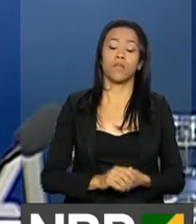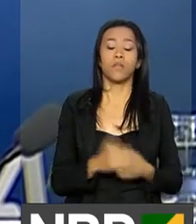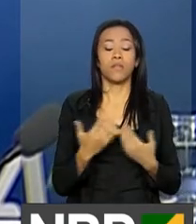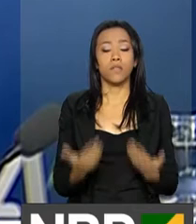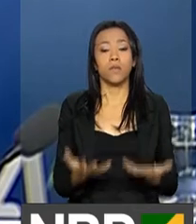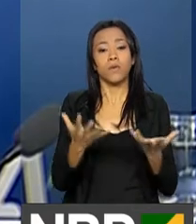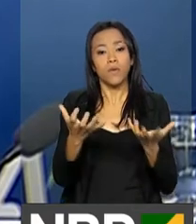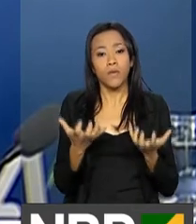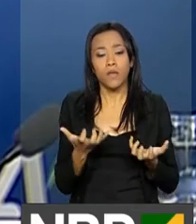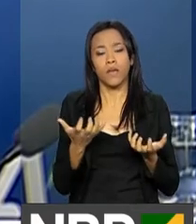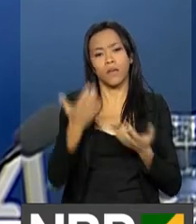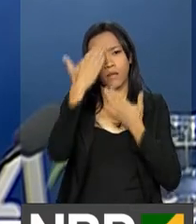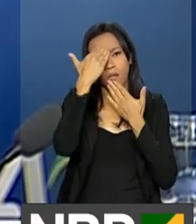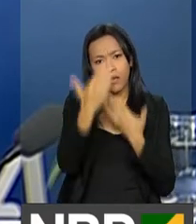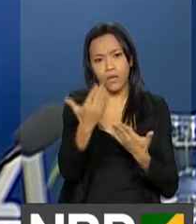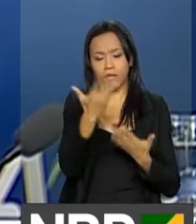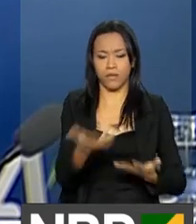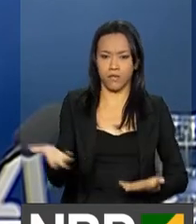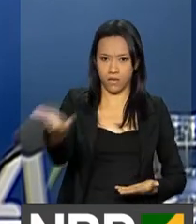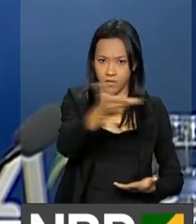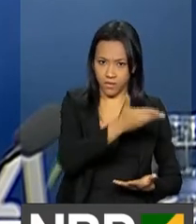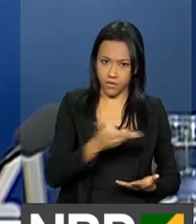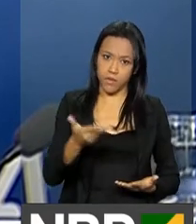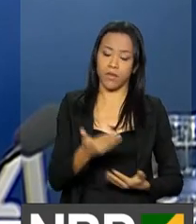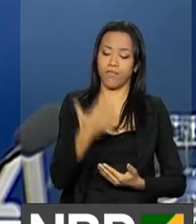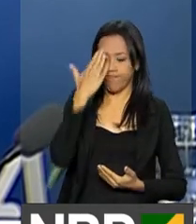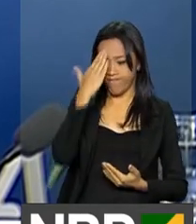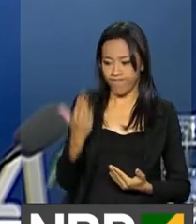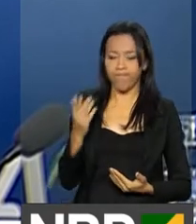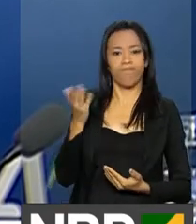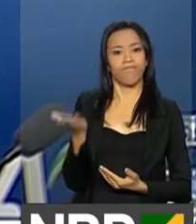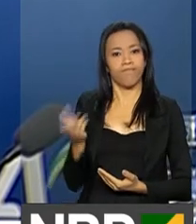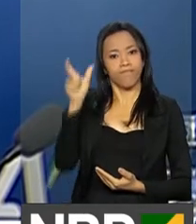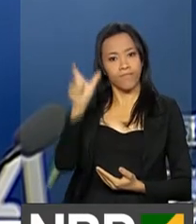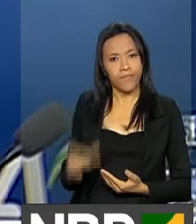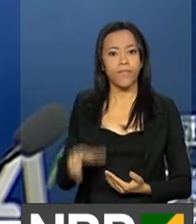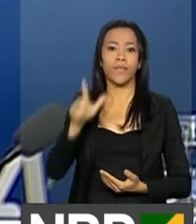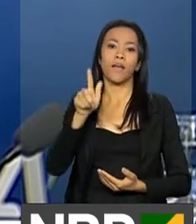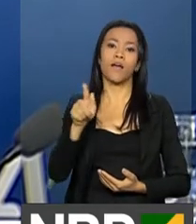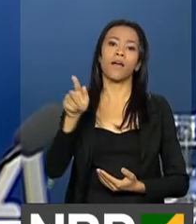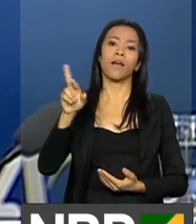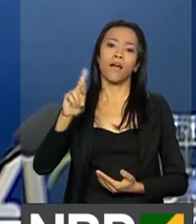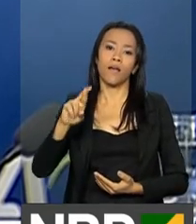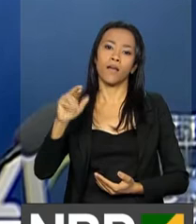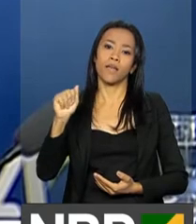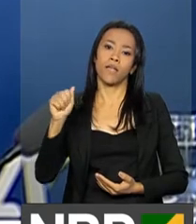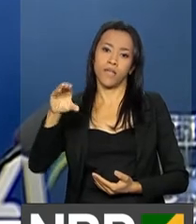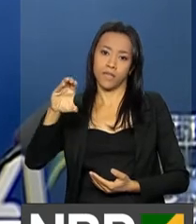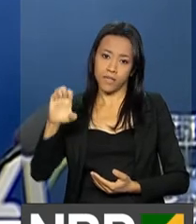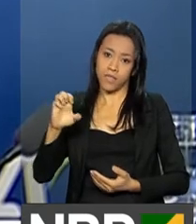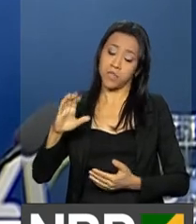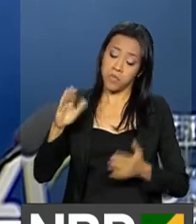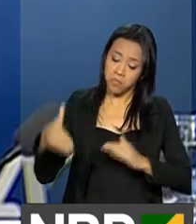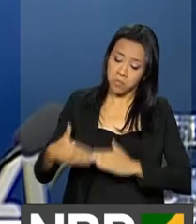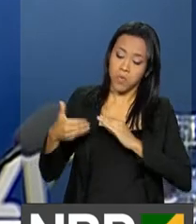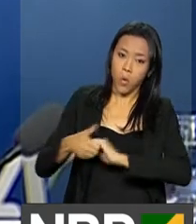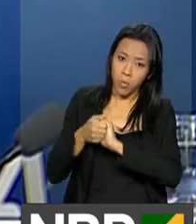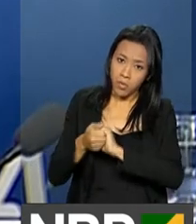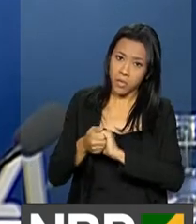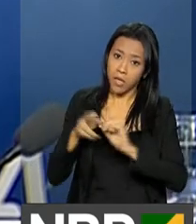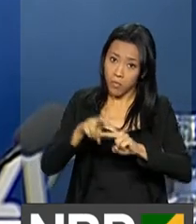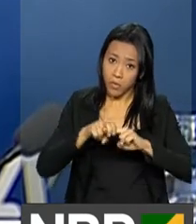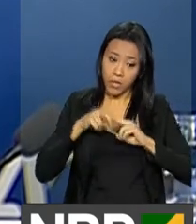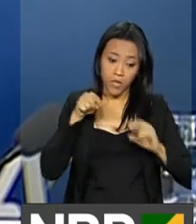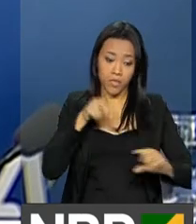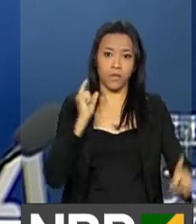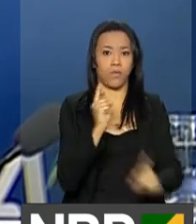quero publicamente agradecer à doutora Grace, cumprimentá-la por este encontro, não é? Este encontro que tem